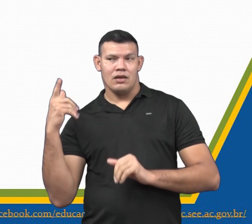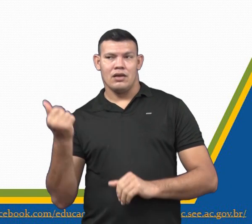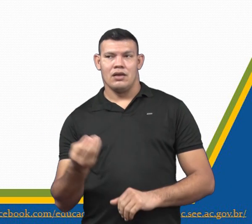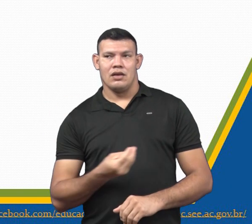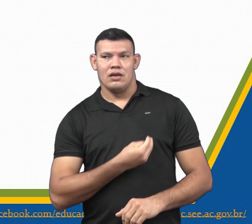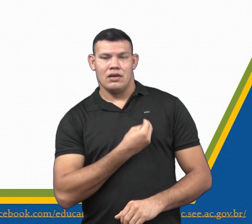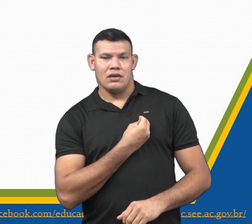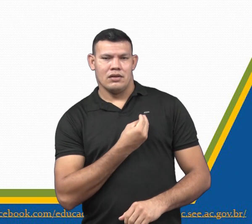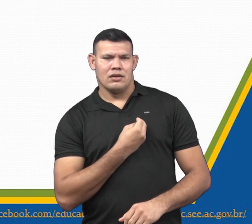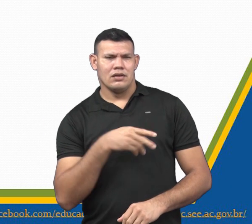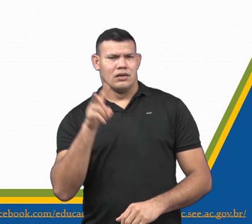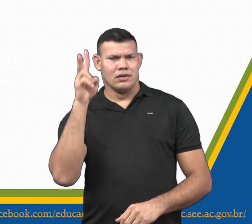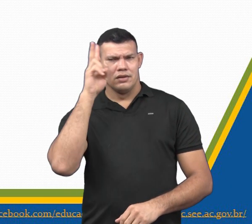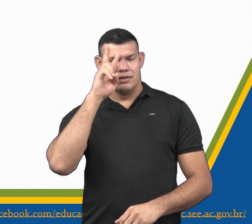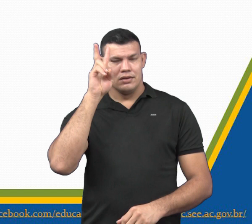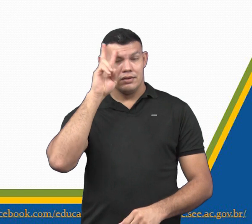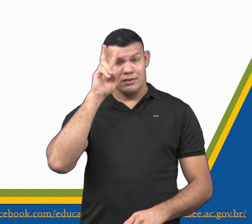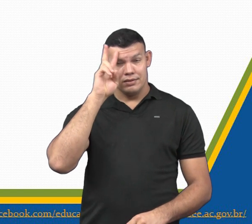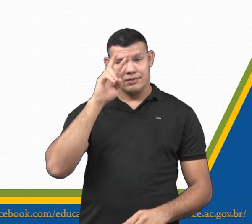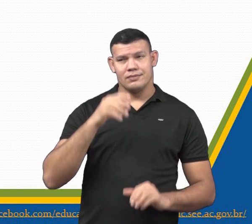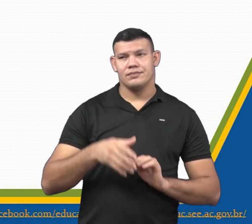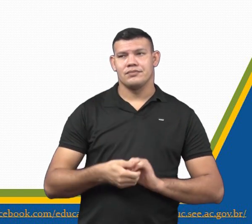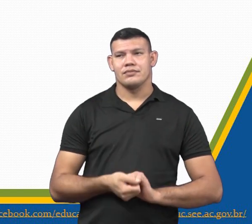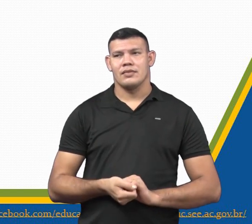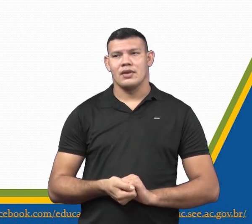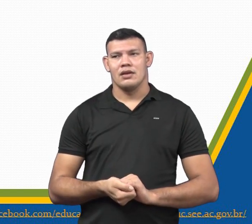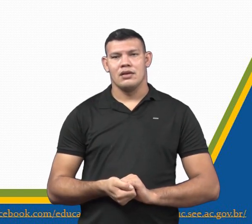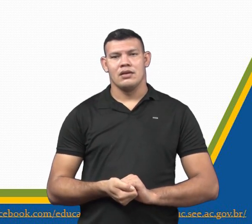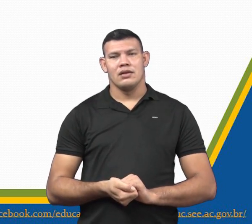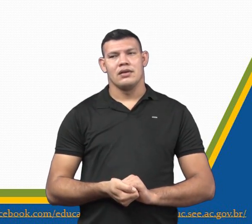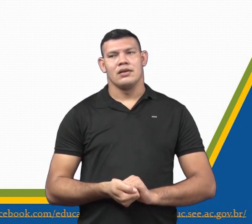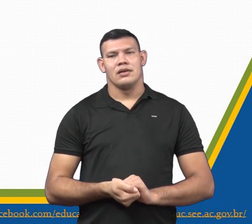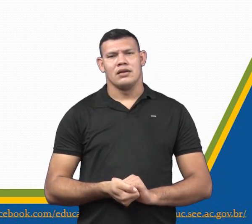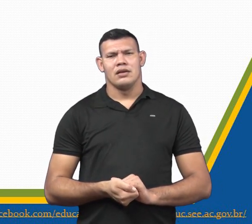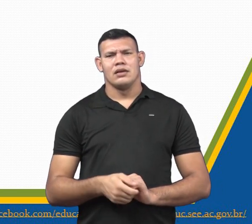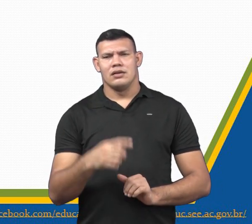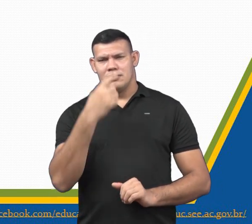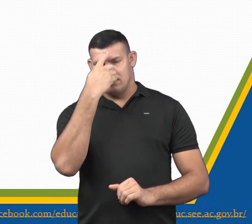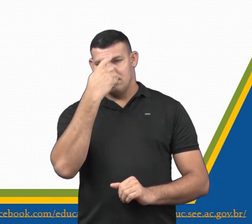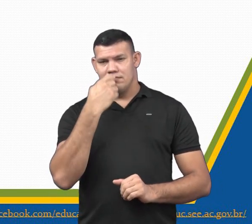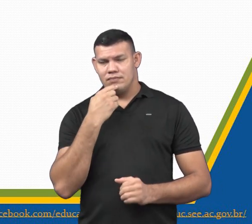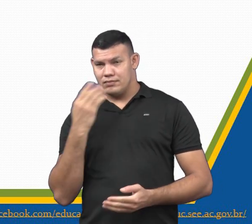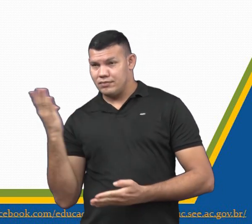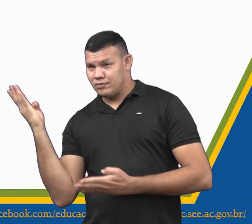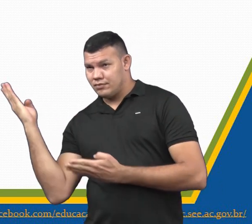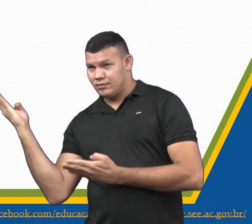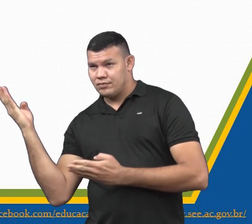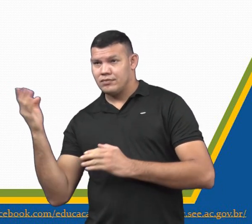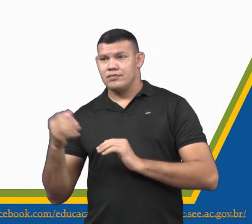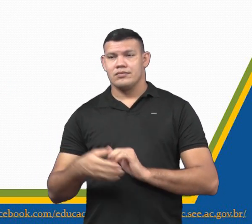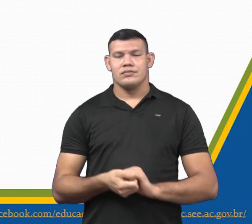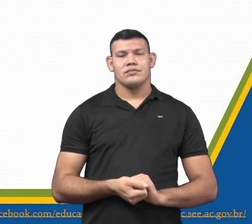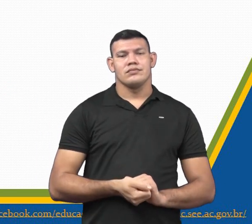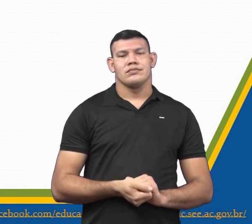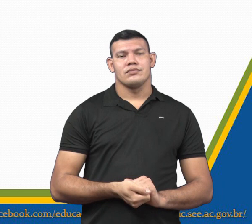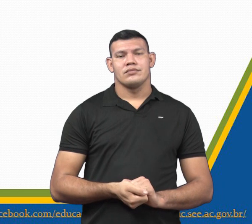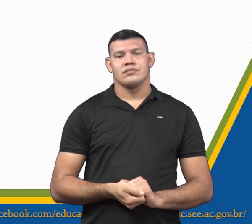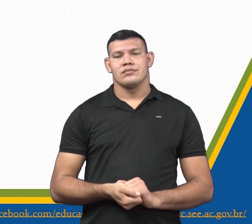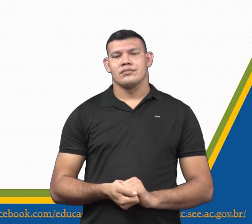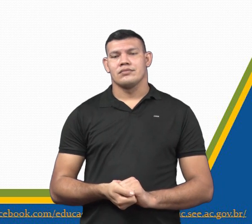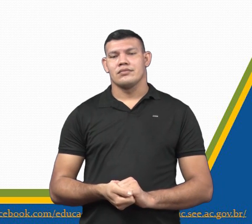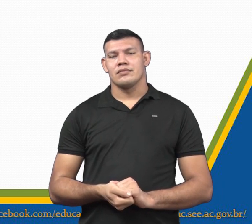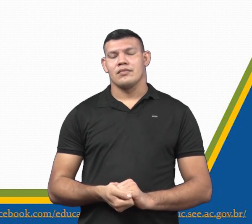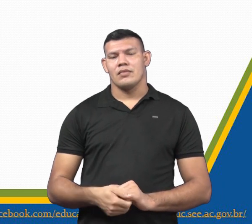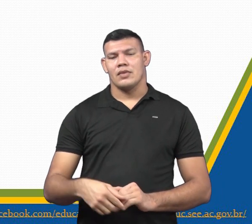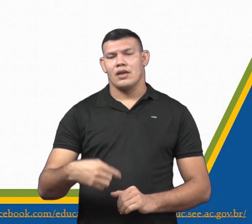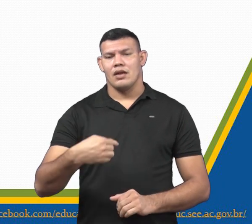Autobiografia, minha história. Olha só como é que ele colocou o título. Aí ao lado tem uma fotografia dele, tá bom? Então fala o seguinte, ó.